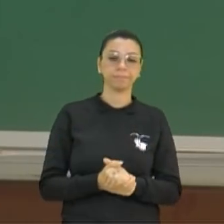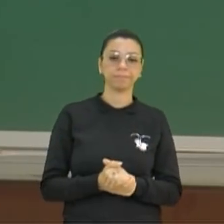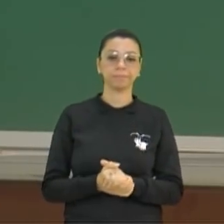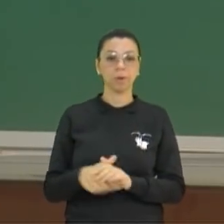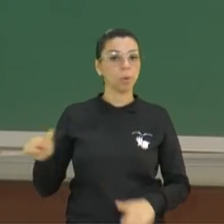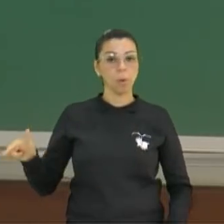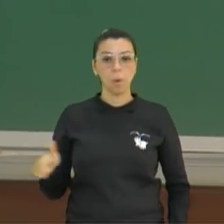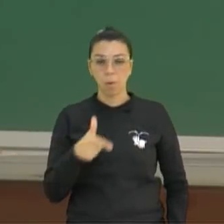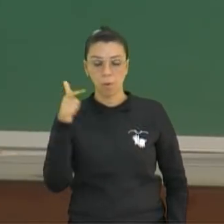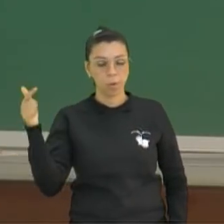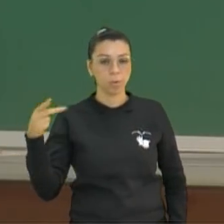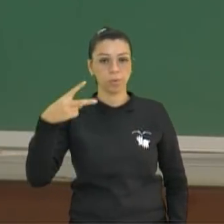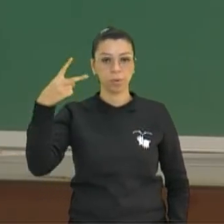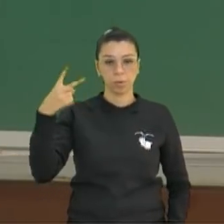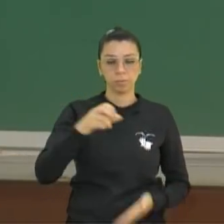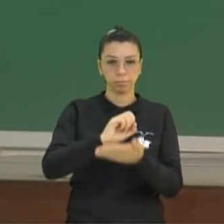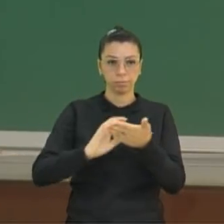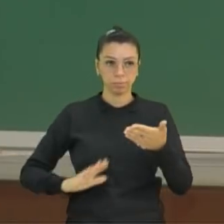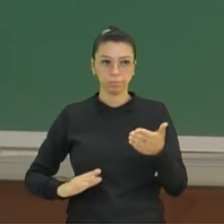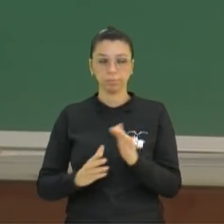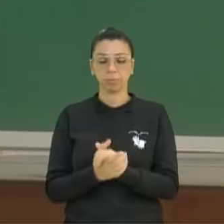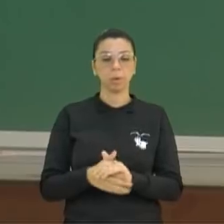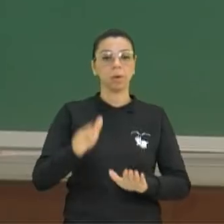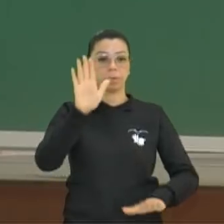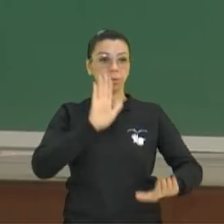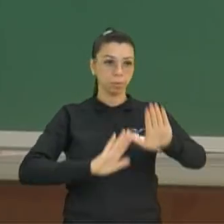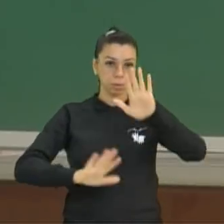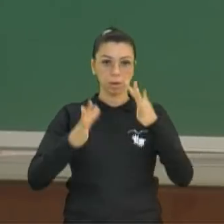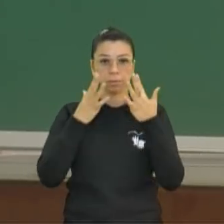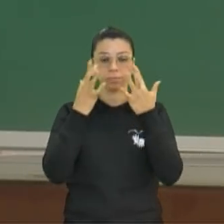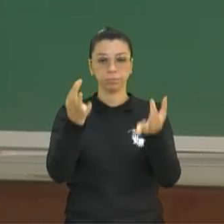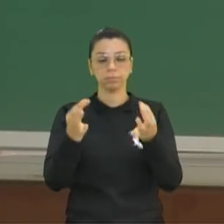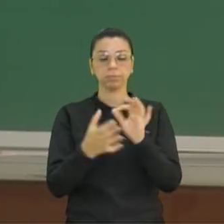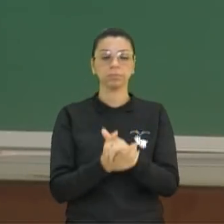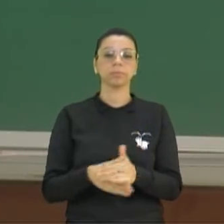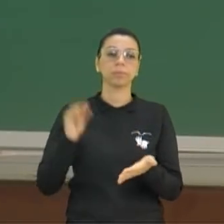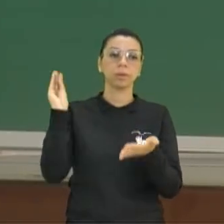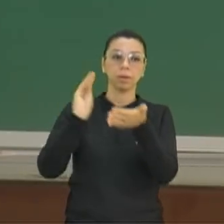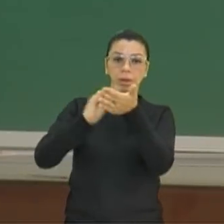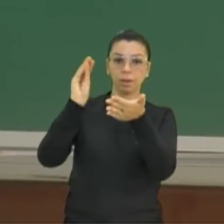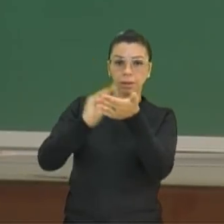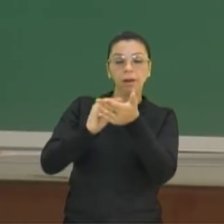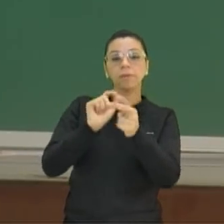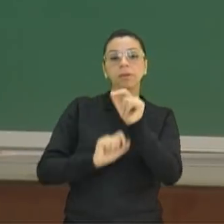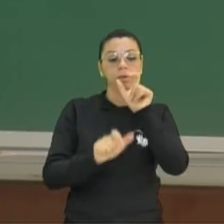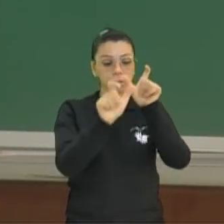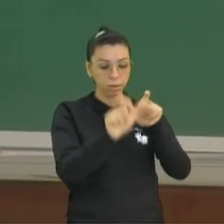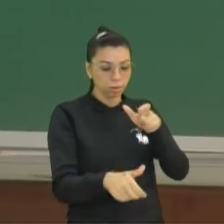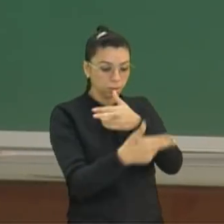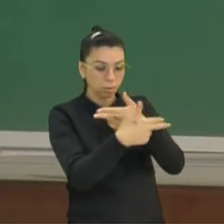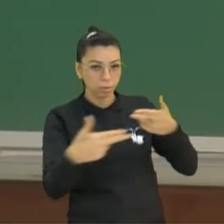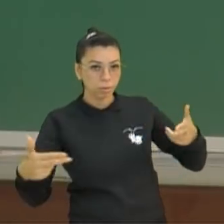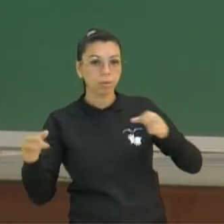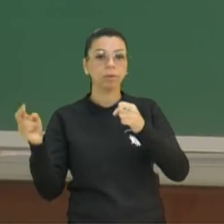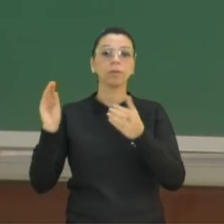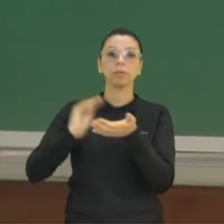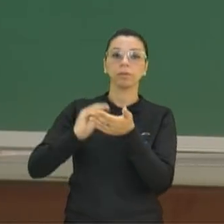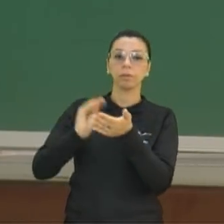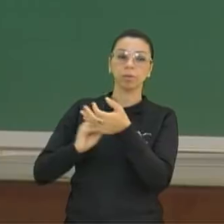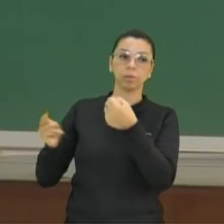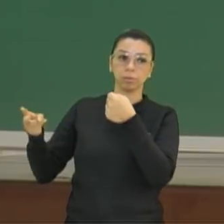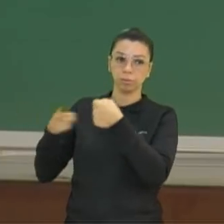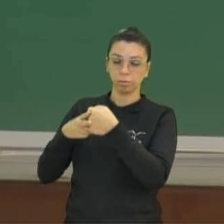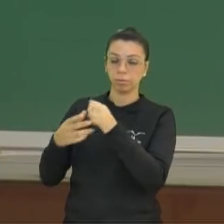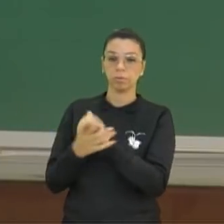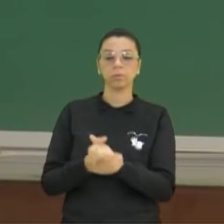Let's go. Presta atenção agora. Cuidado. Agora, está faltando sujeito, está faltando verbo. Aqui está